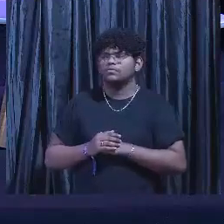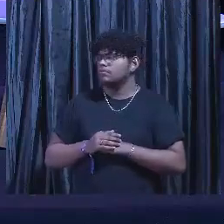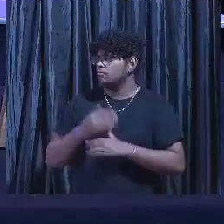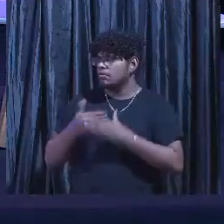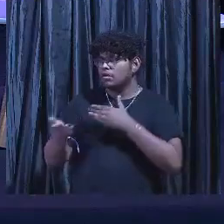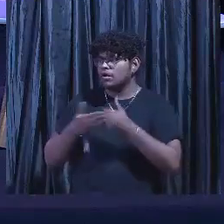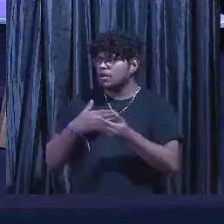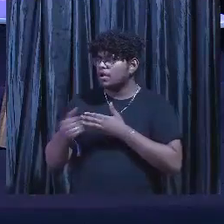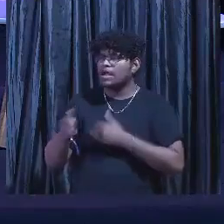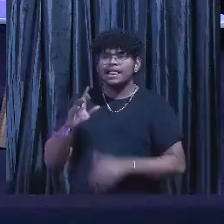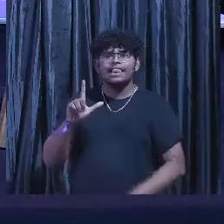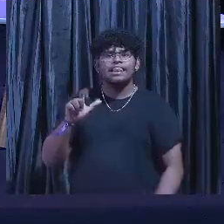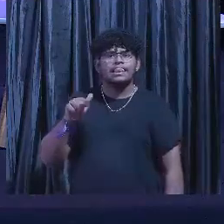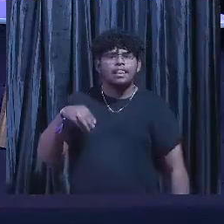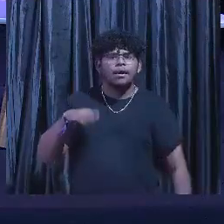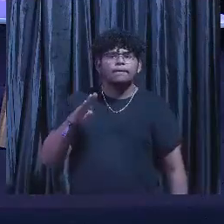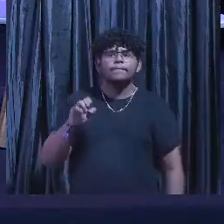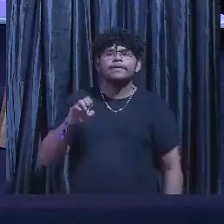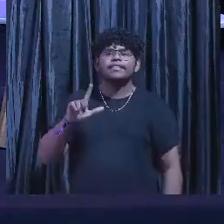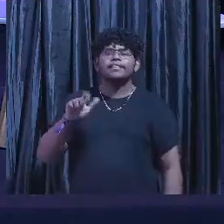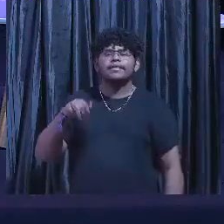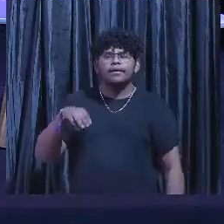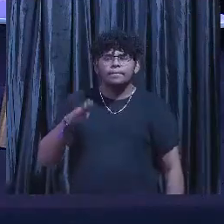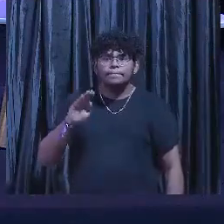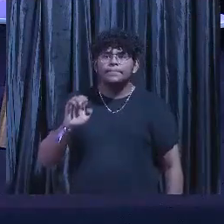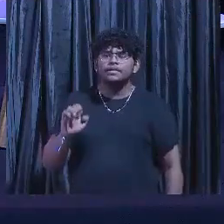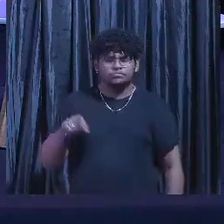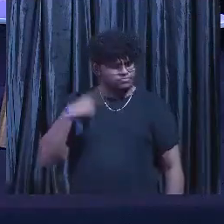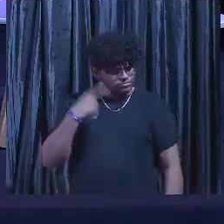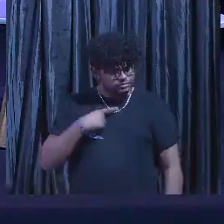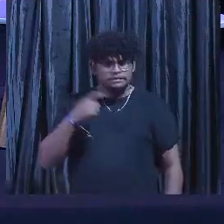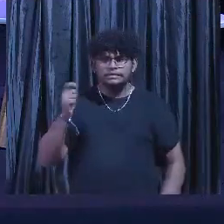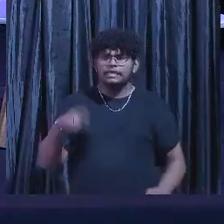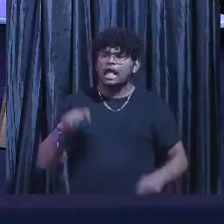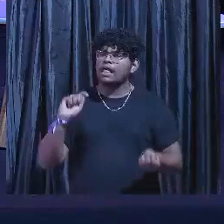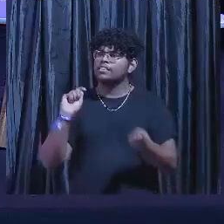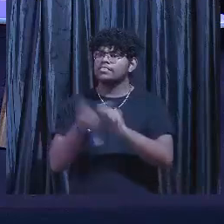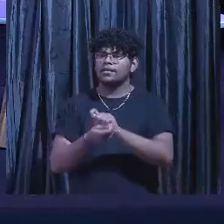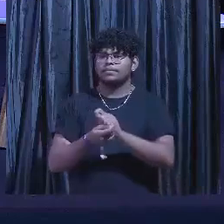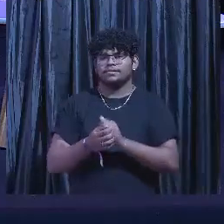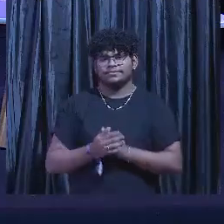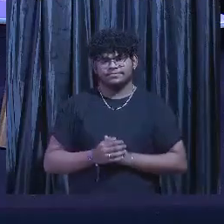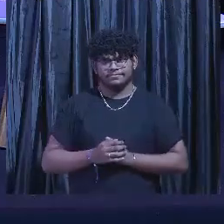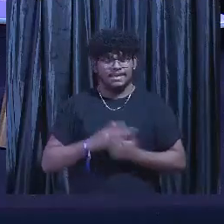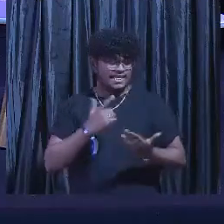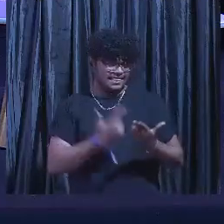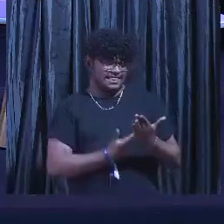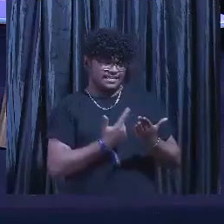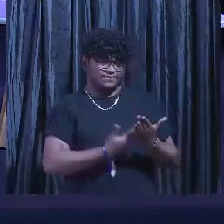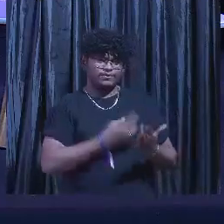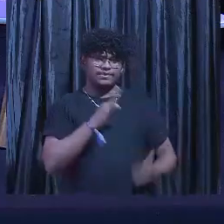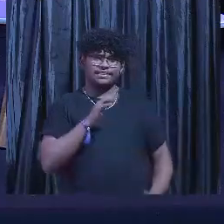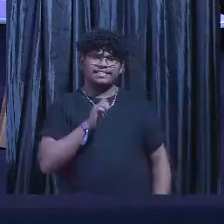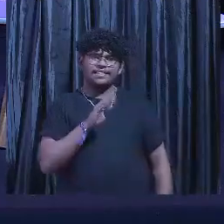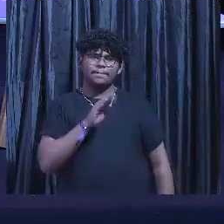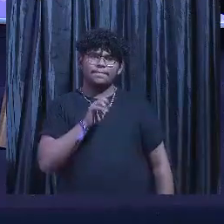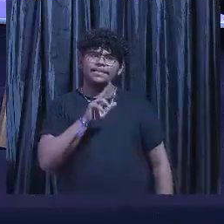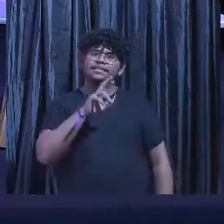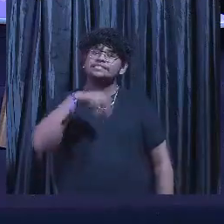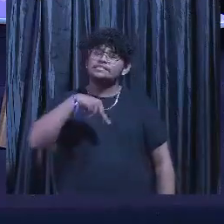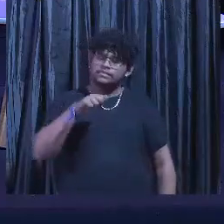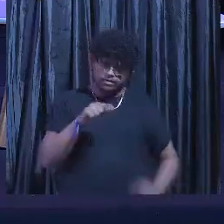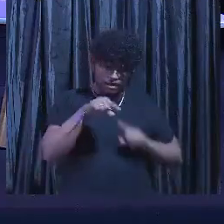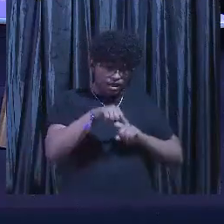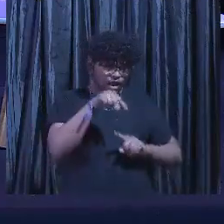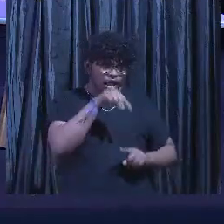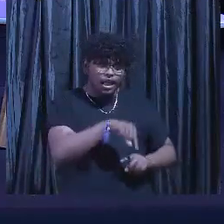a gente vai dar um jeito. O livro da Taberna é uma grande base de dados. Então, como que a gente pega isso aqui e